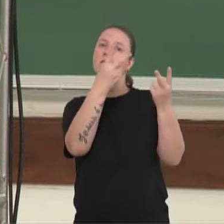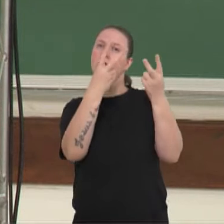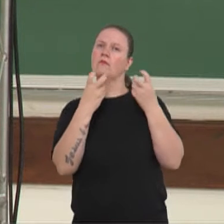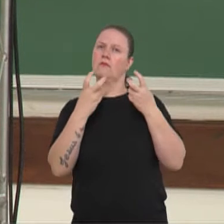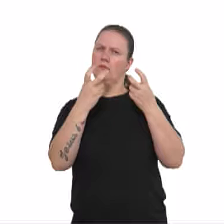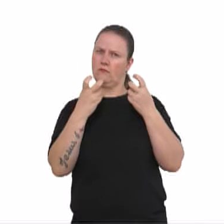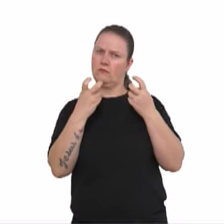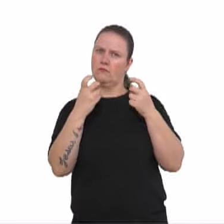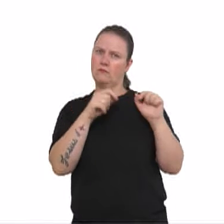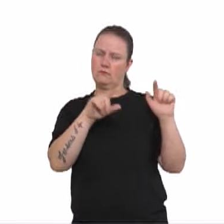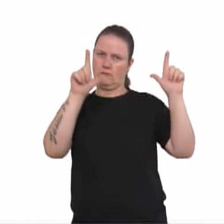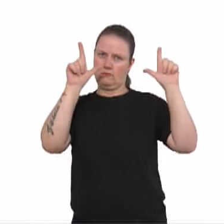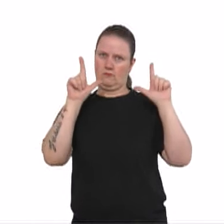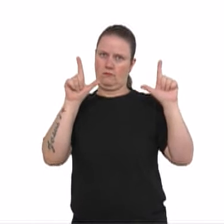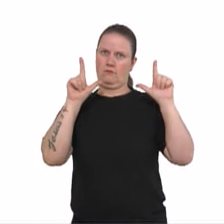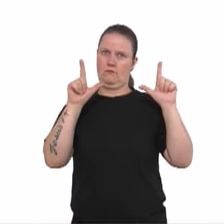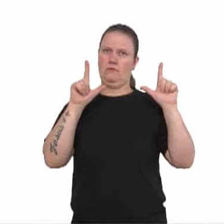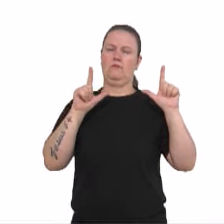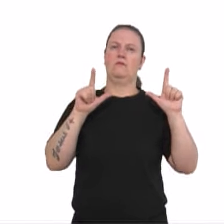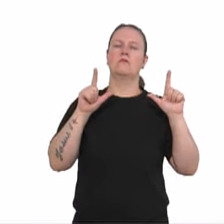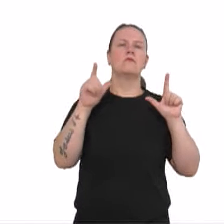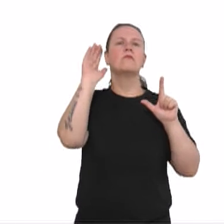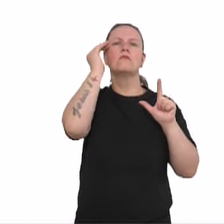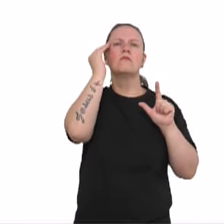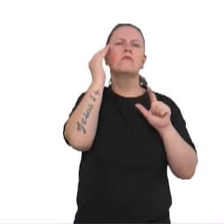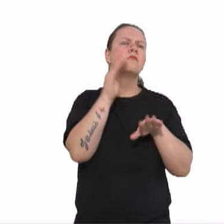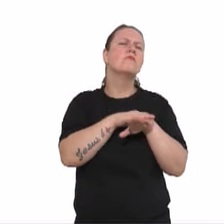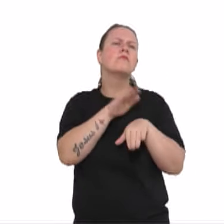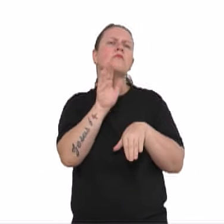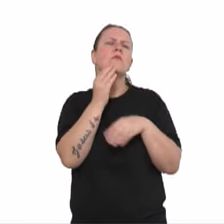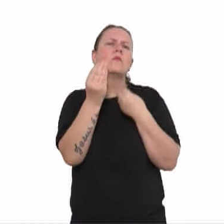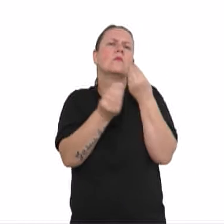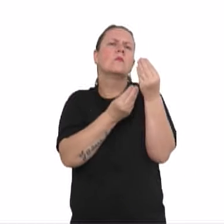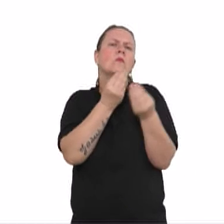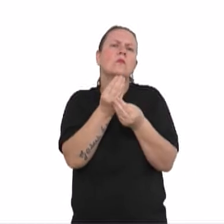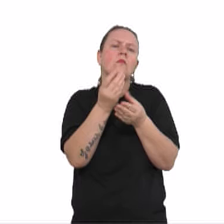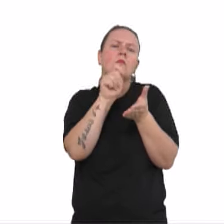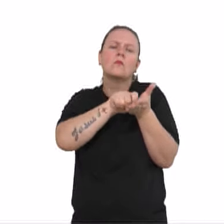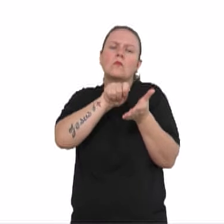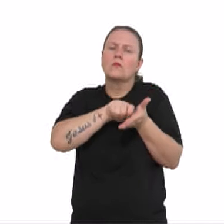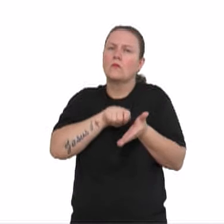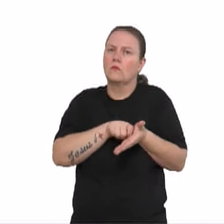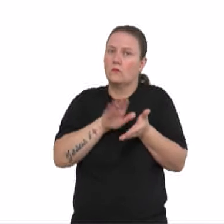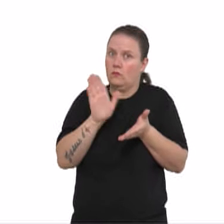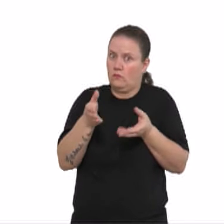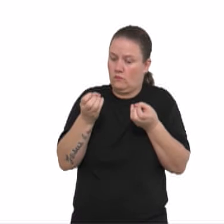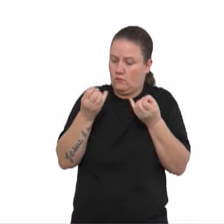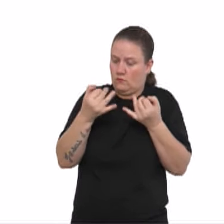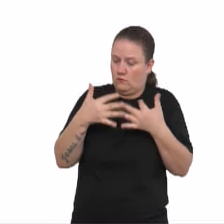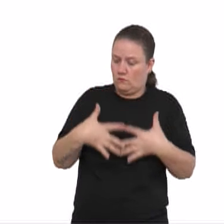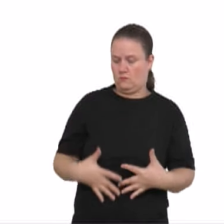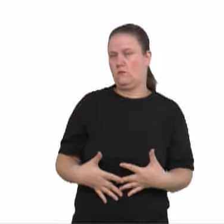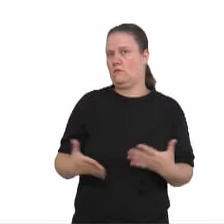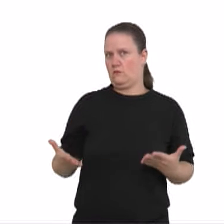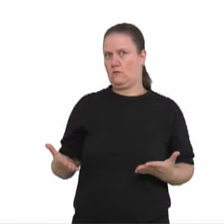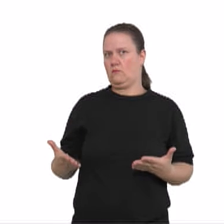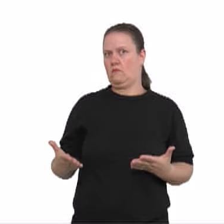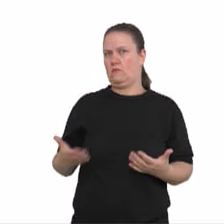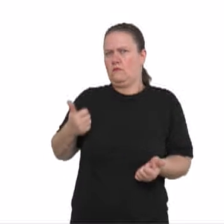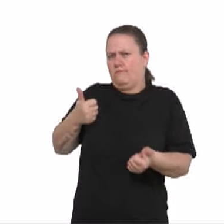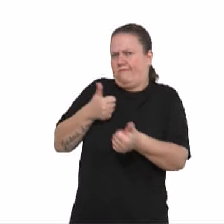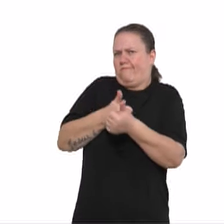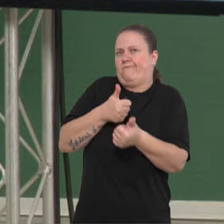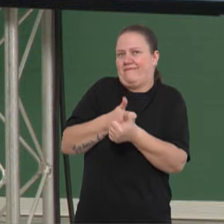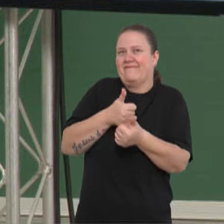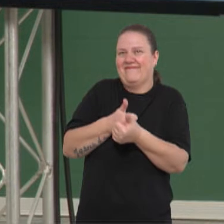tá? Vamos entender um pouco mais sobre esta estrutura. Então, isso que eu já falei a vocês, agora a gente vai estar mais